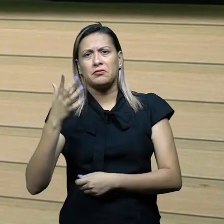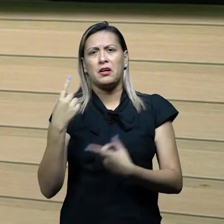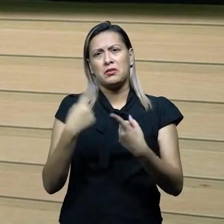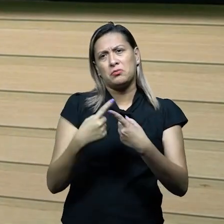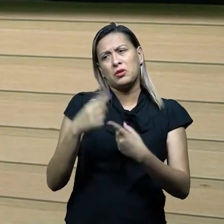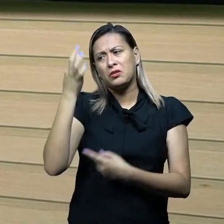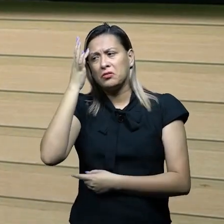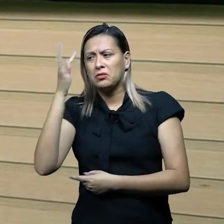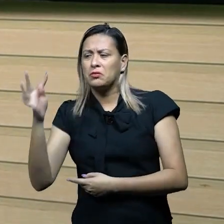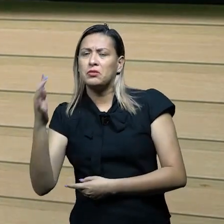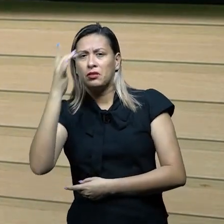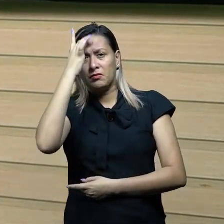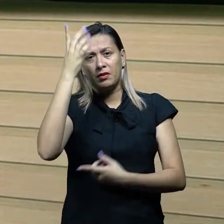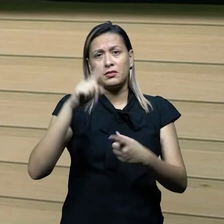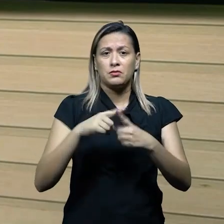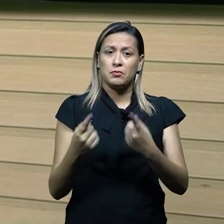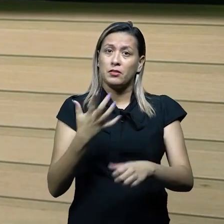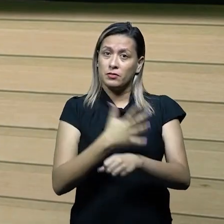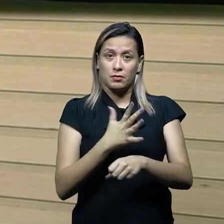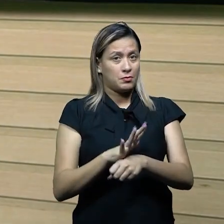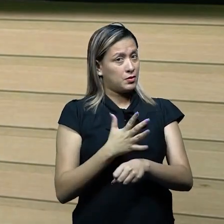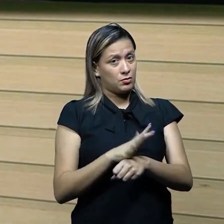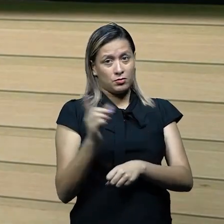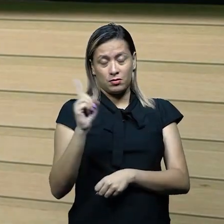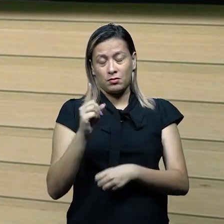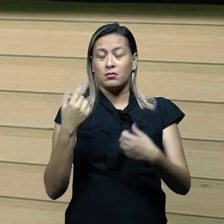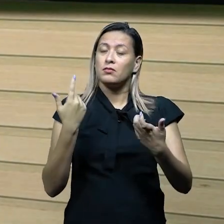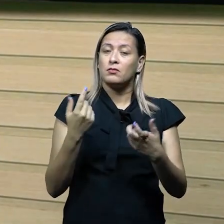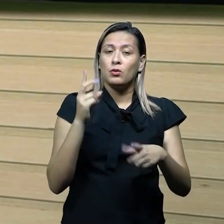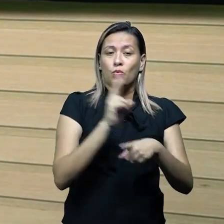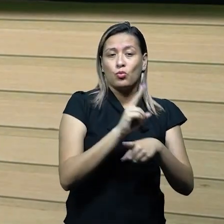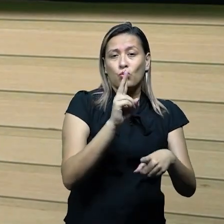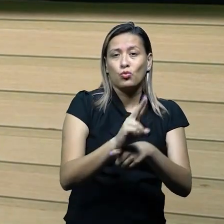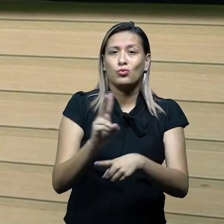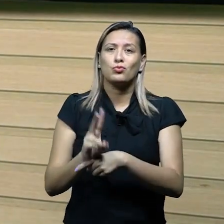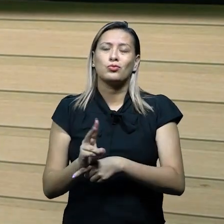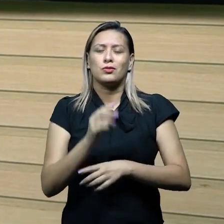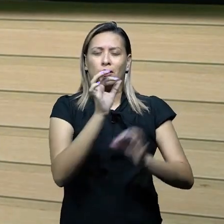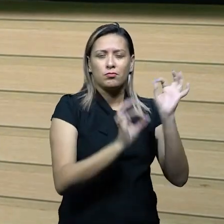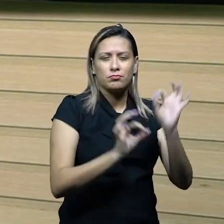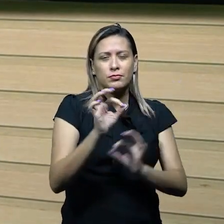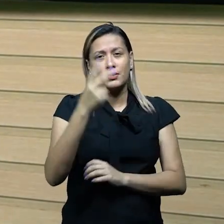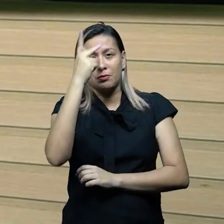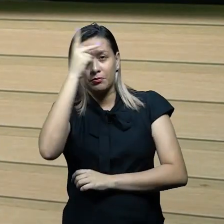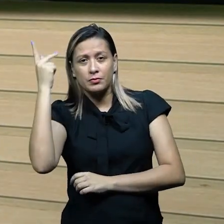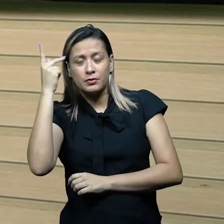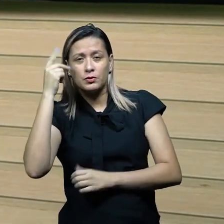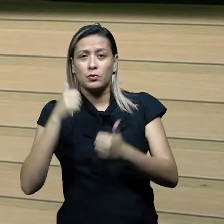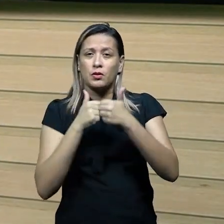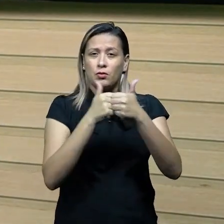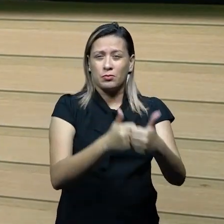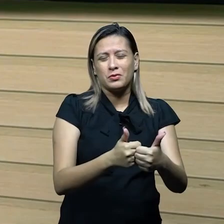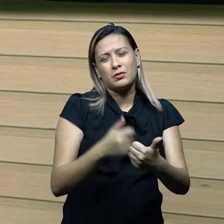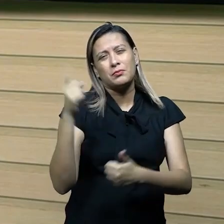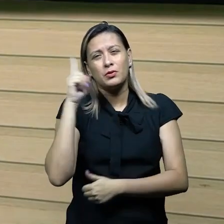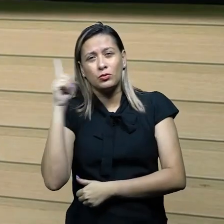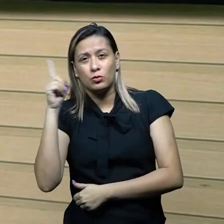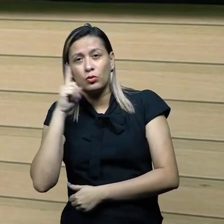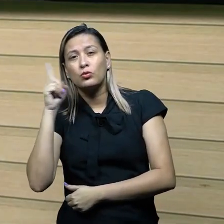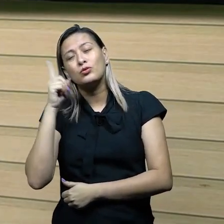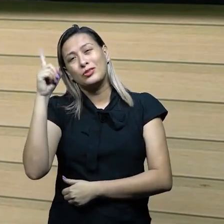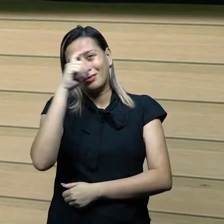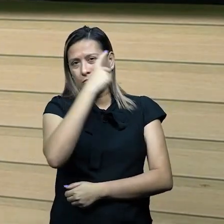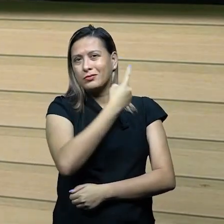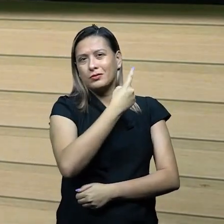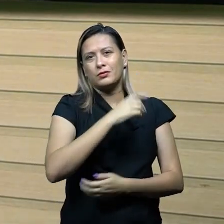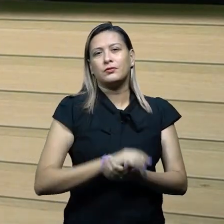por causa da teoria, mas na prática não é. Cuidar de pessoas é difícil, trabalhar com pessoas é difícil. E você fazer esse acompanhamento contínuo é muito complicado, mas eu garanto